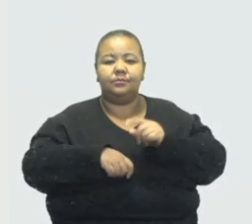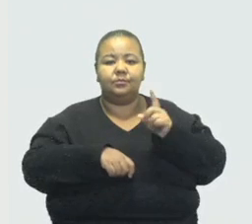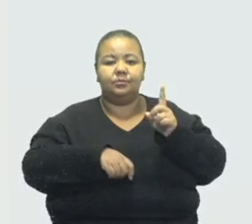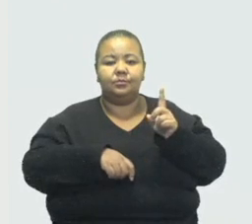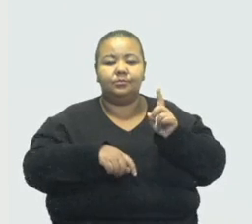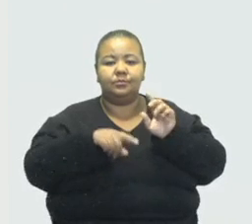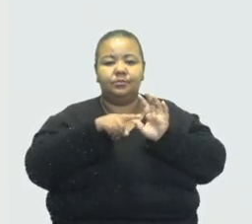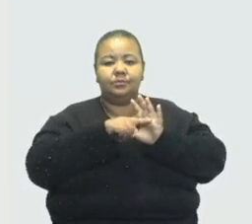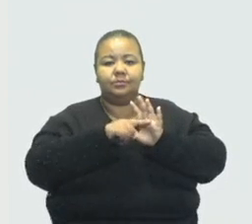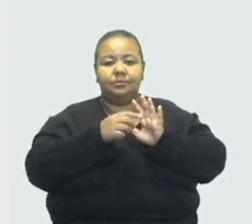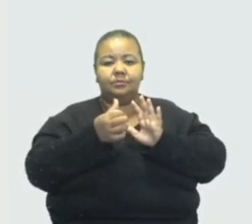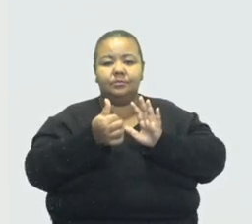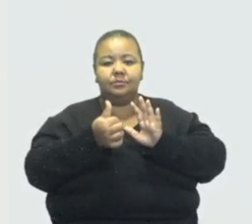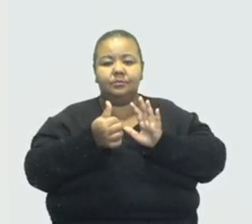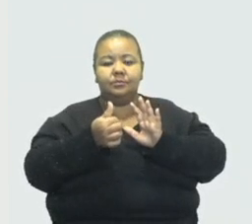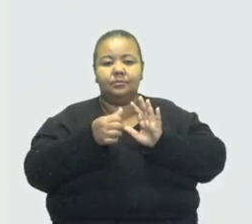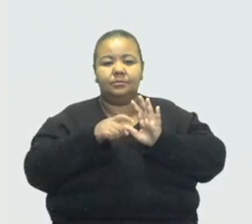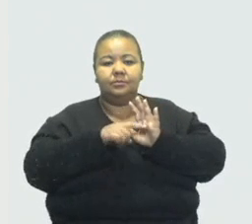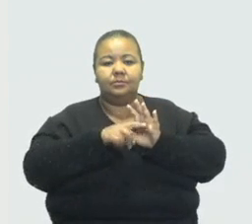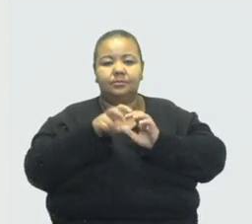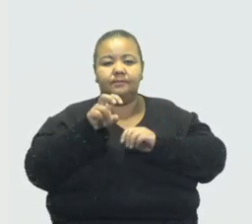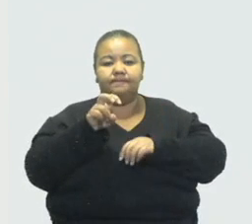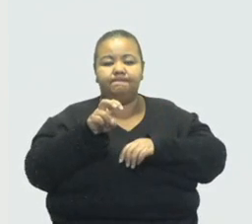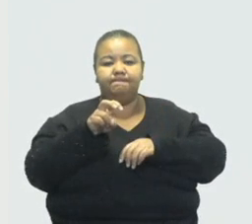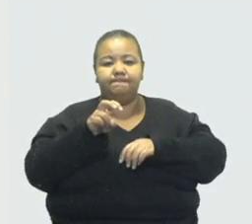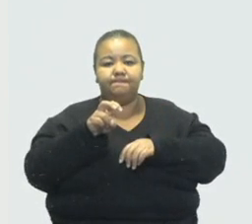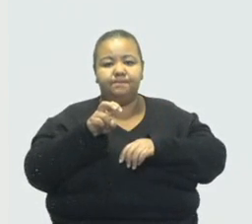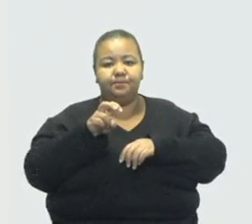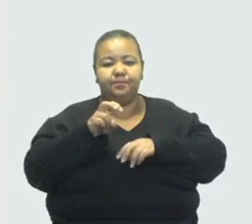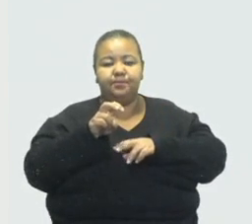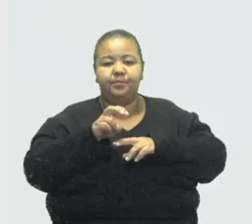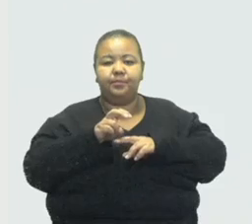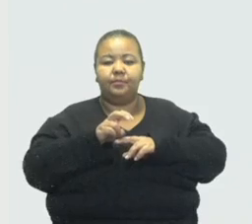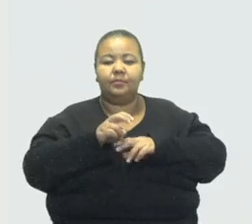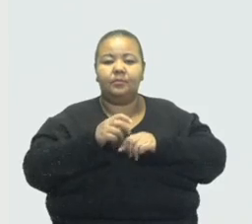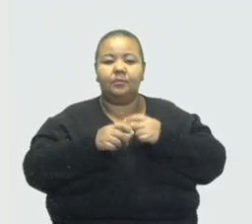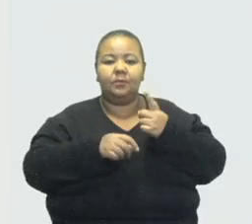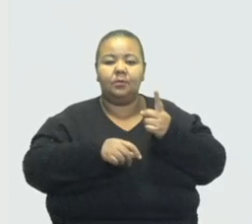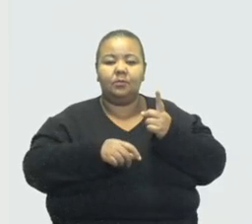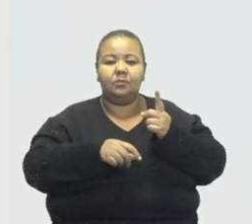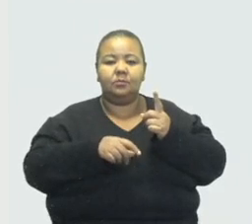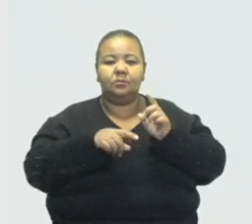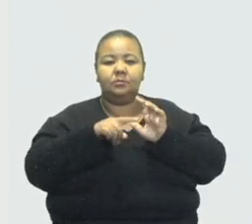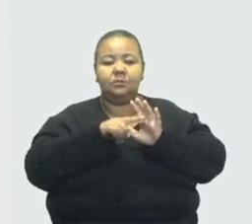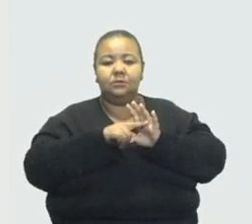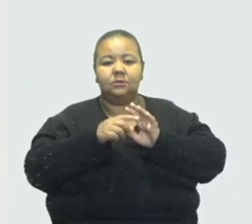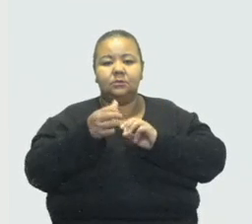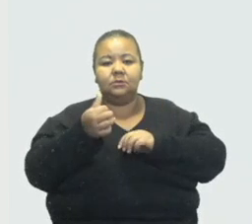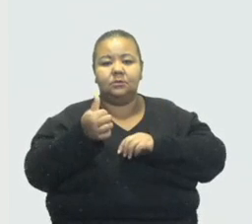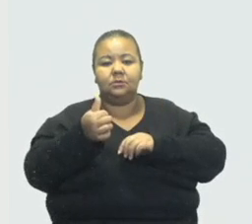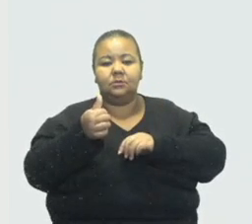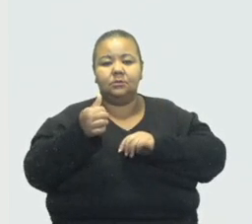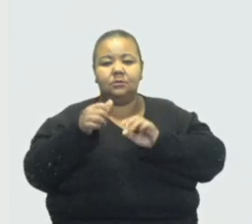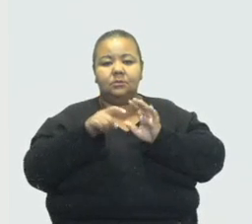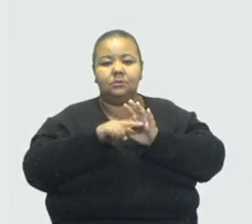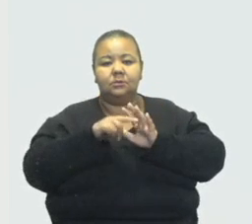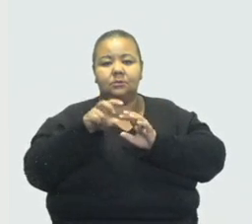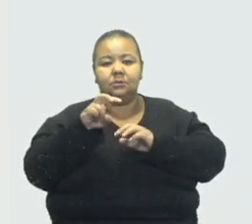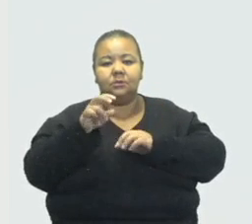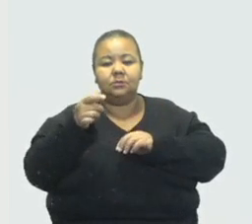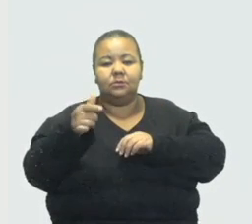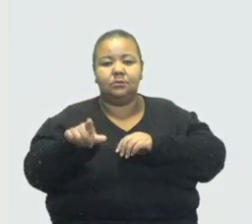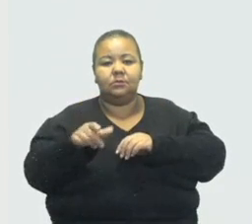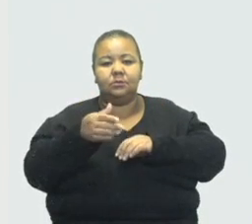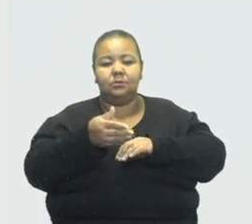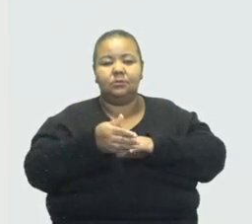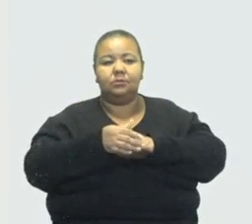1 menos 6, menos 5. 1 menos 6, menos 5 de